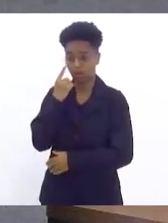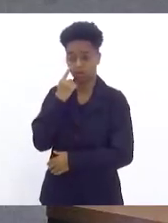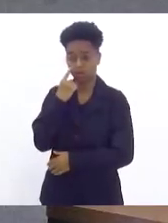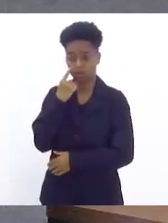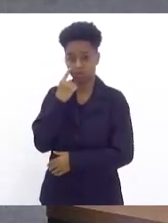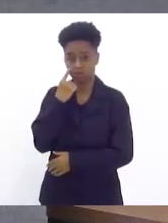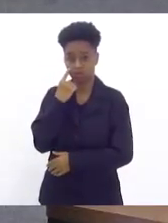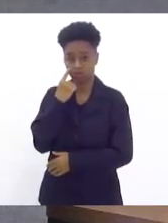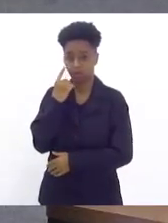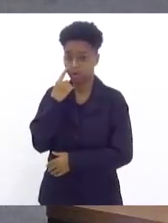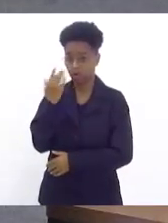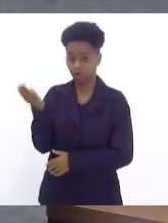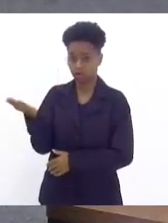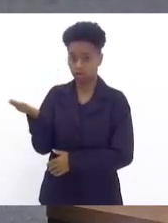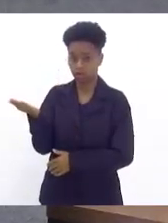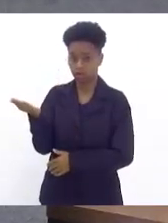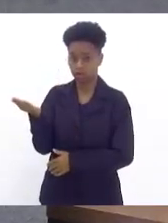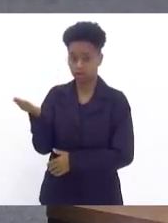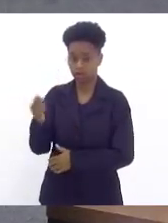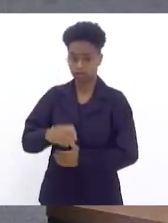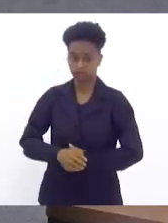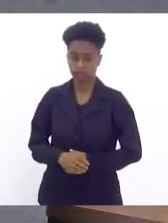aqui ó